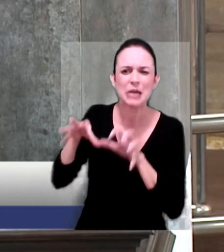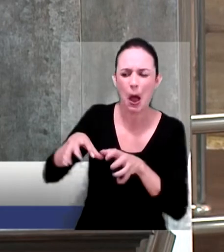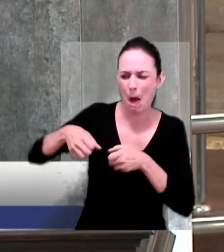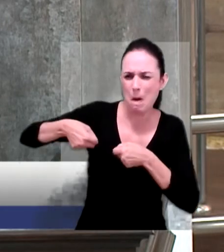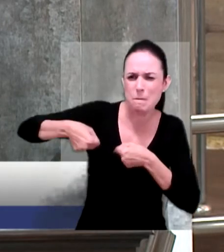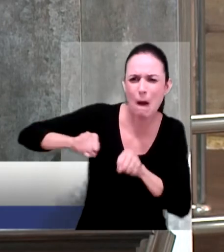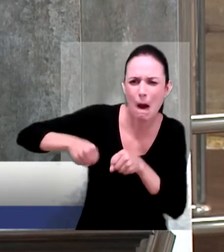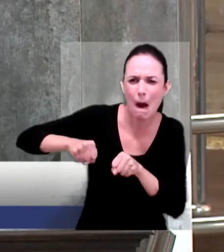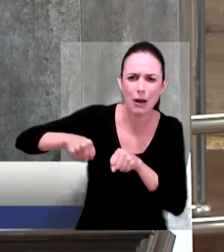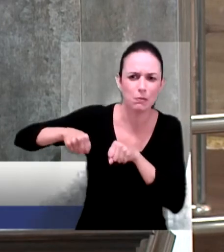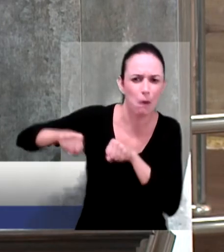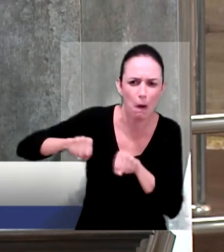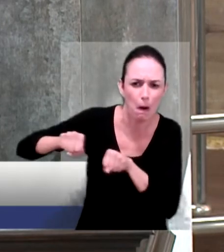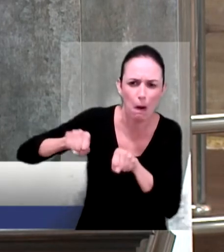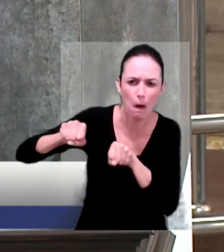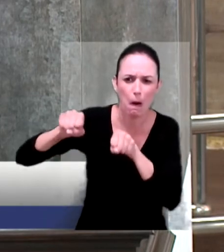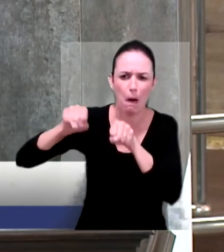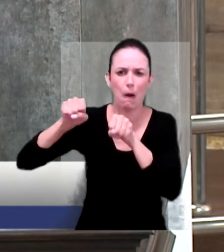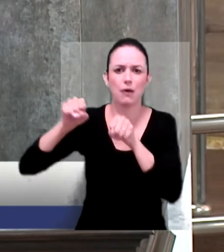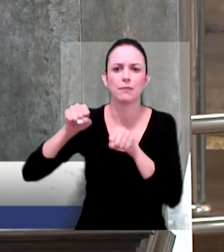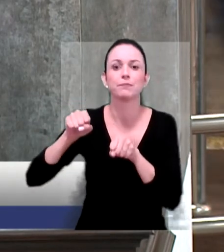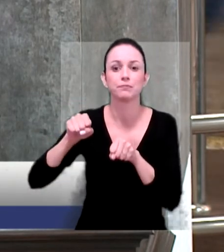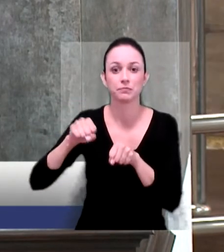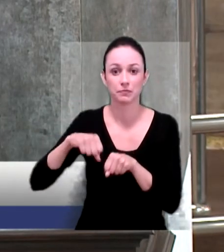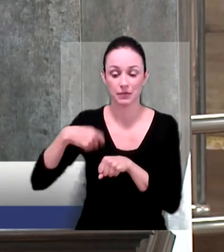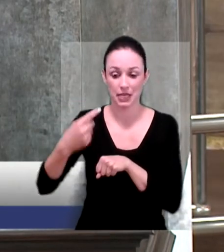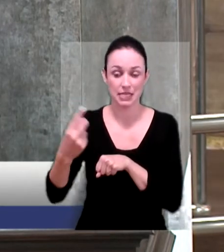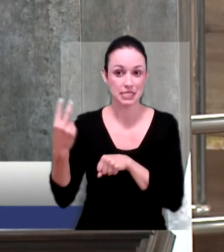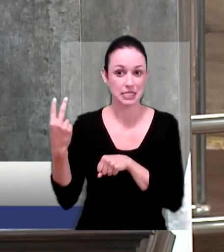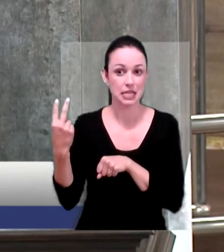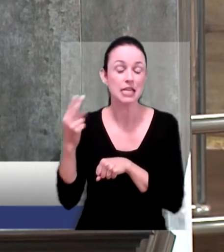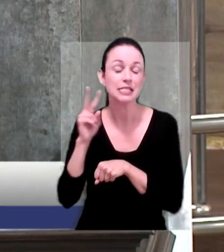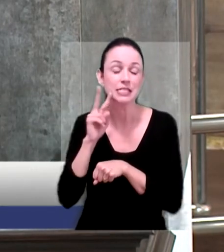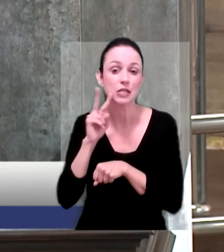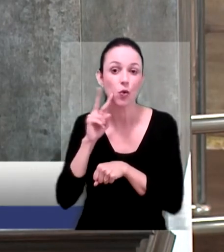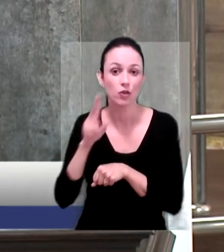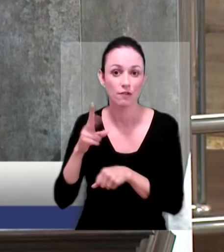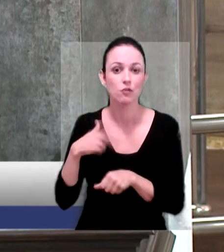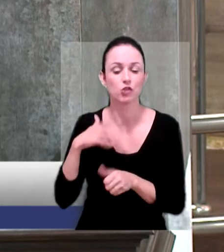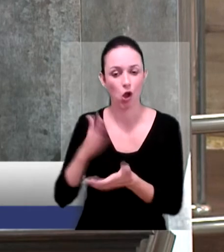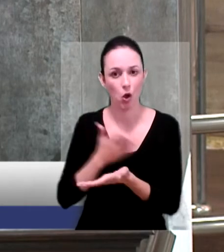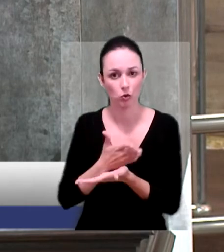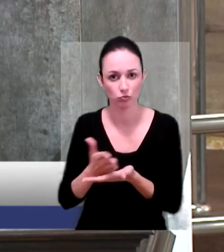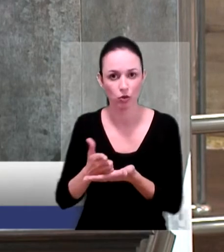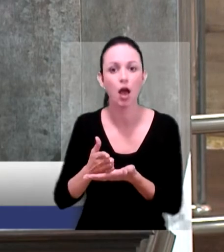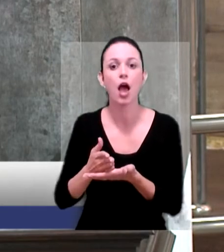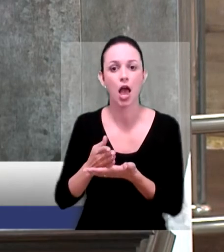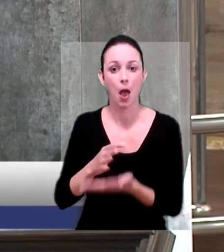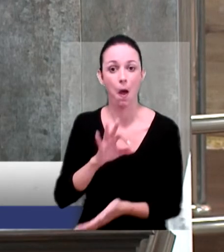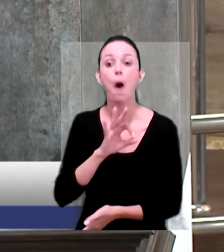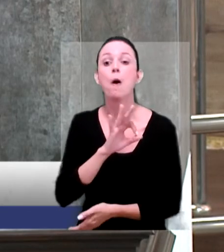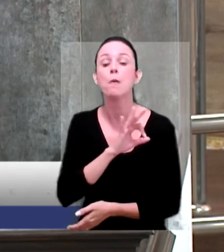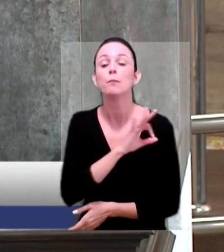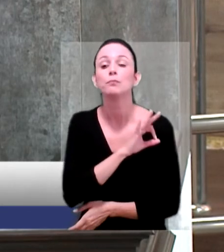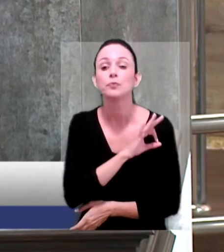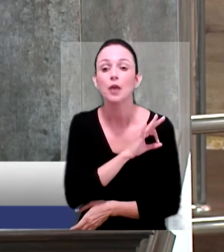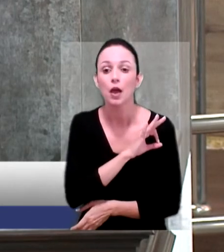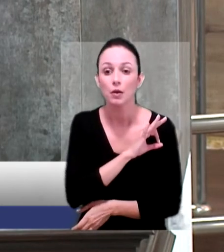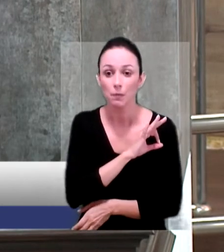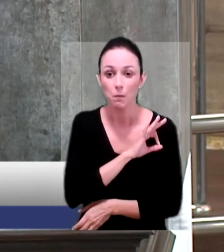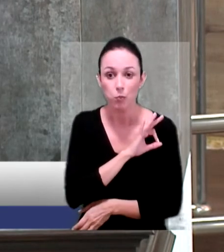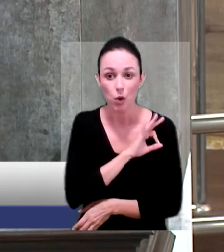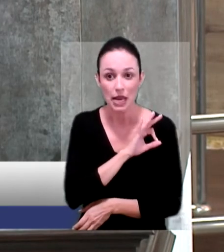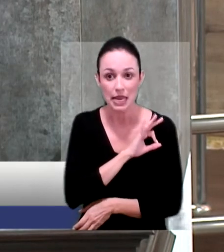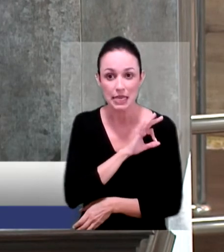distrito. A partir de segunda-feira, já vou tomar as providências com a Polícia Militar para que vocês tenham respeito com a nossa